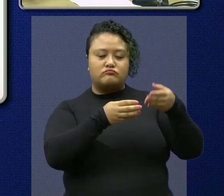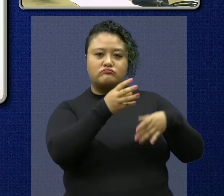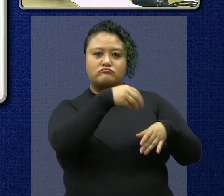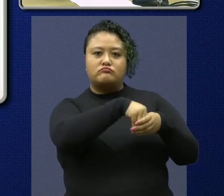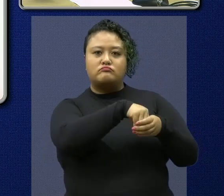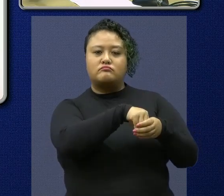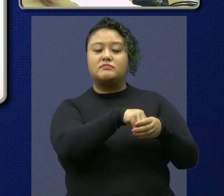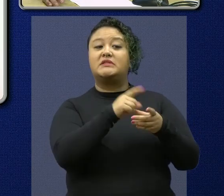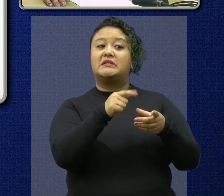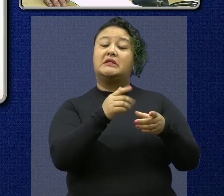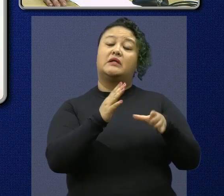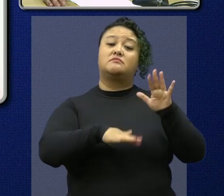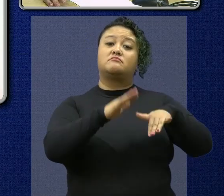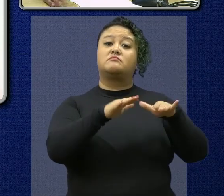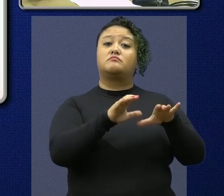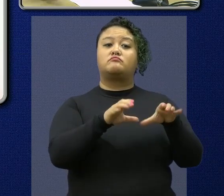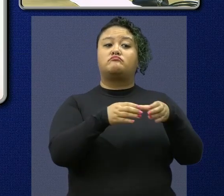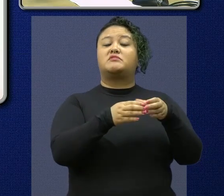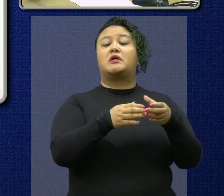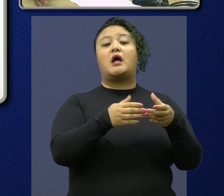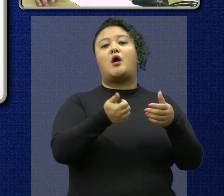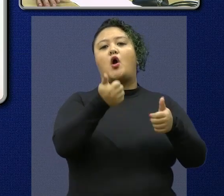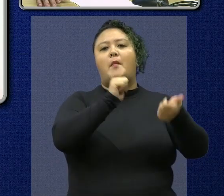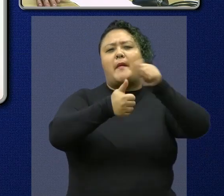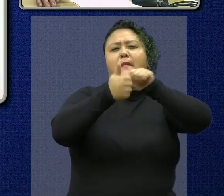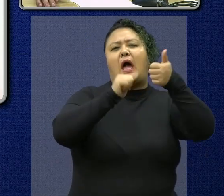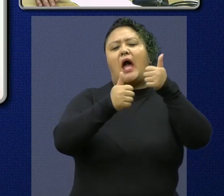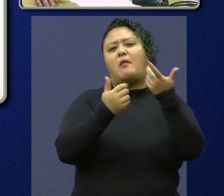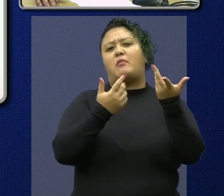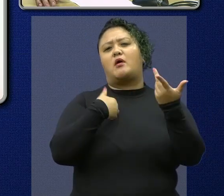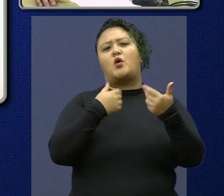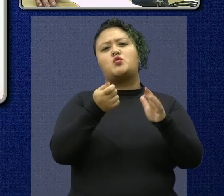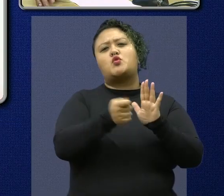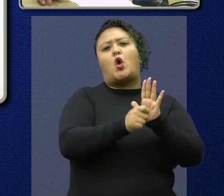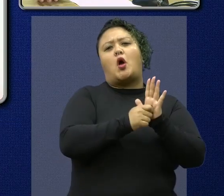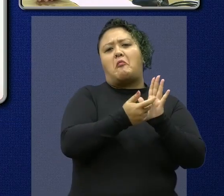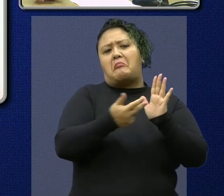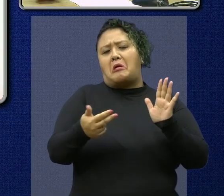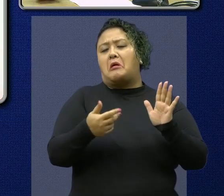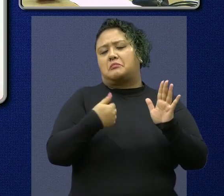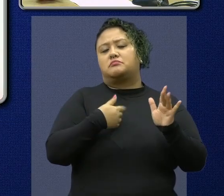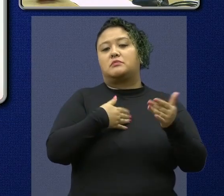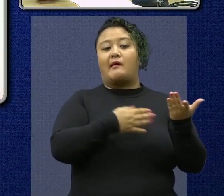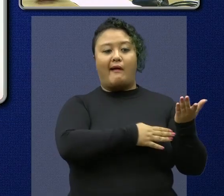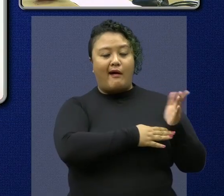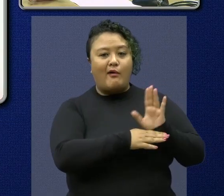né, muito para a questão do abuso de álcool ou outras drogas, se tem